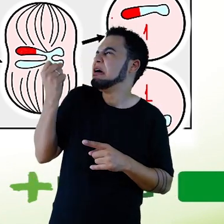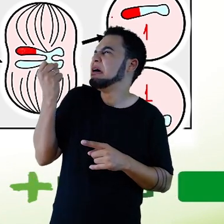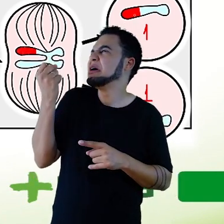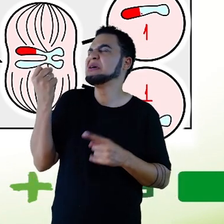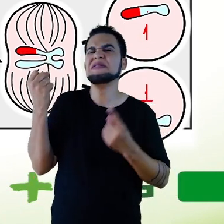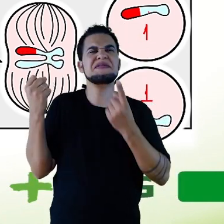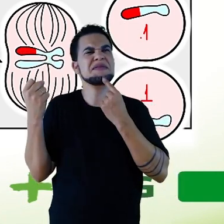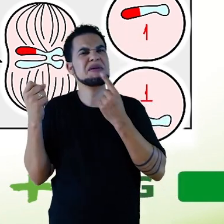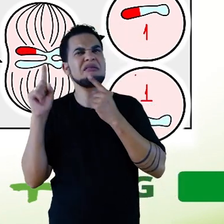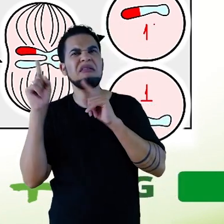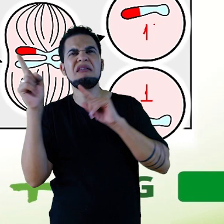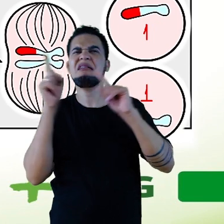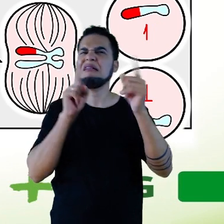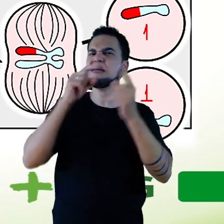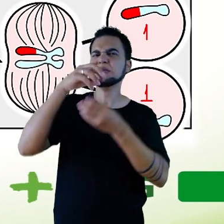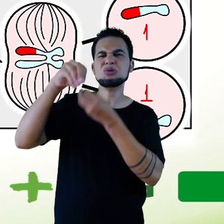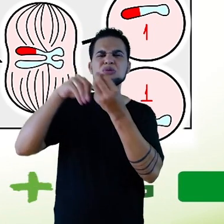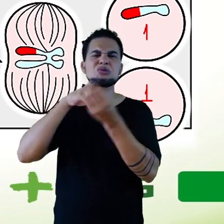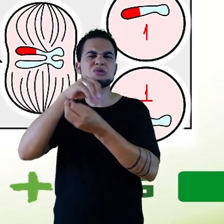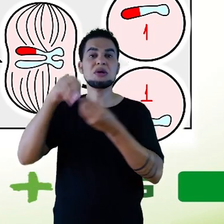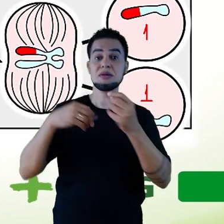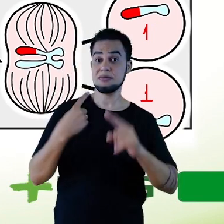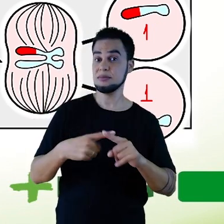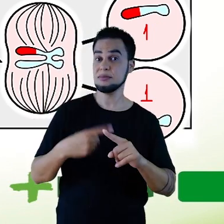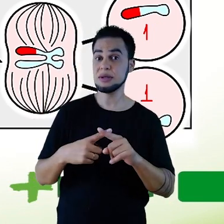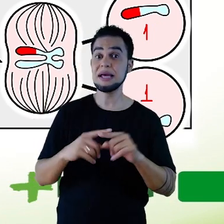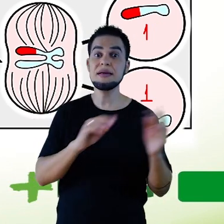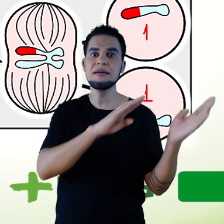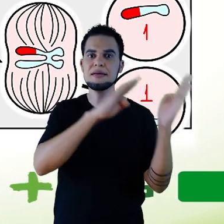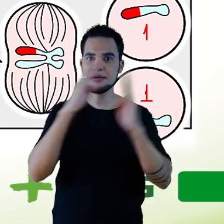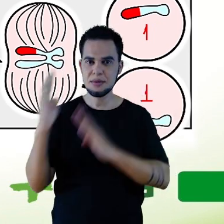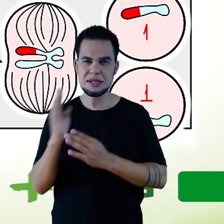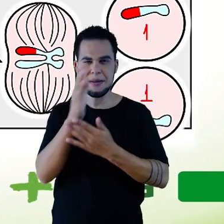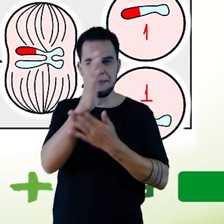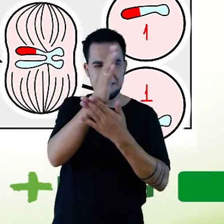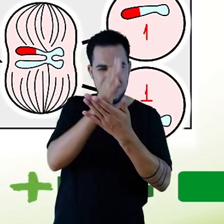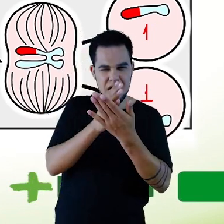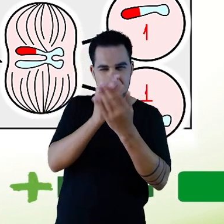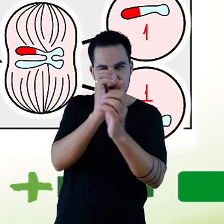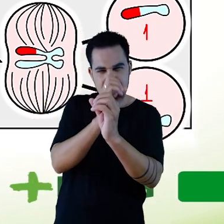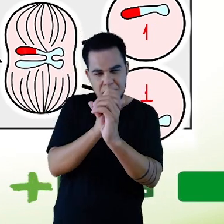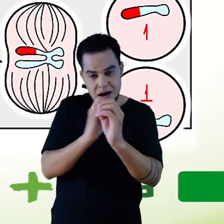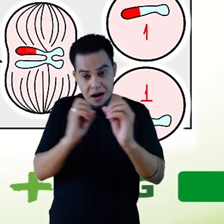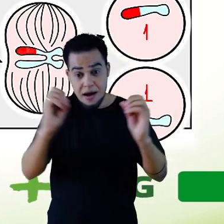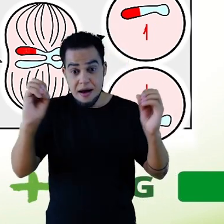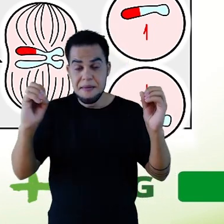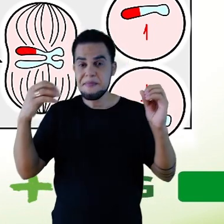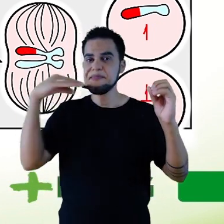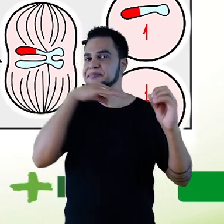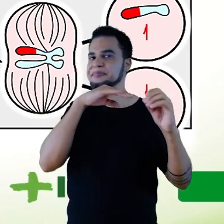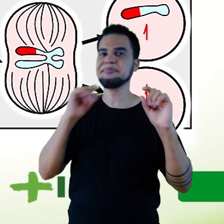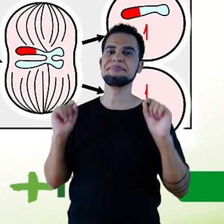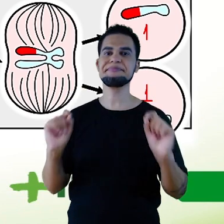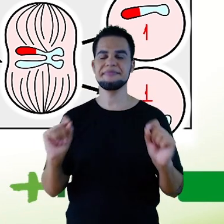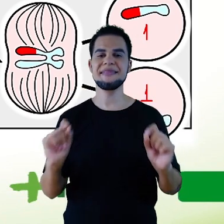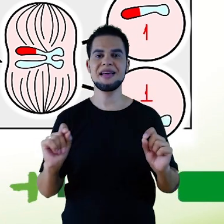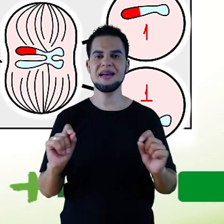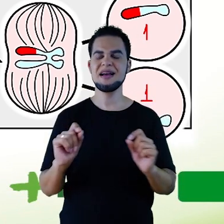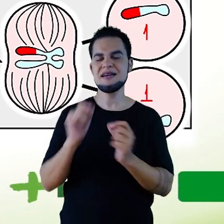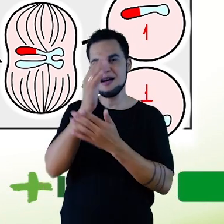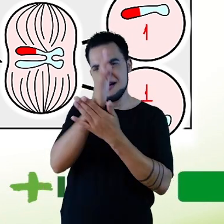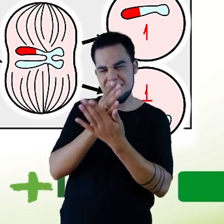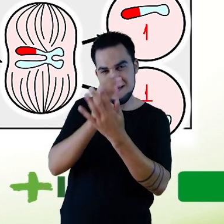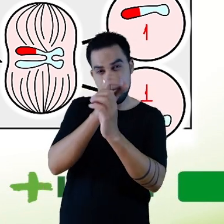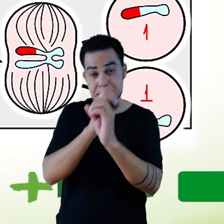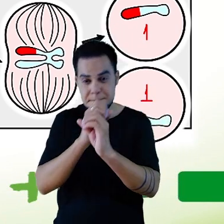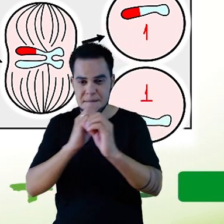o vermelhinho com um pedacinho não sei o quê? Por que está tudo misturado? É porque durante a meiose, tá reparando aqui, ó, nesse momento? Durante a